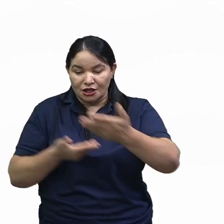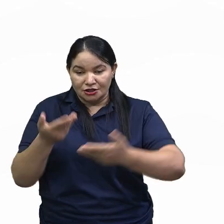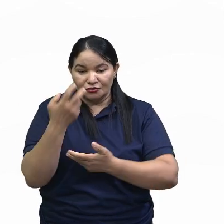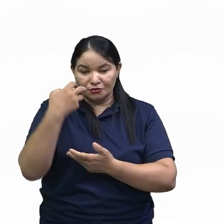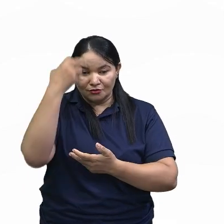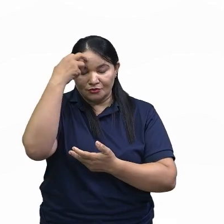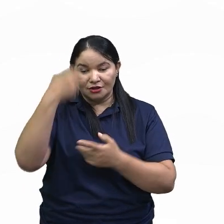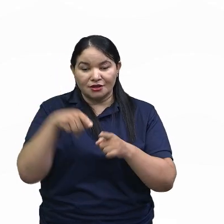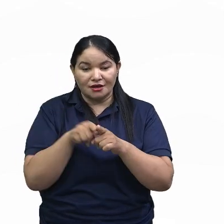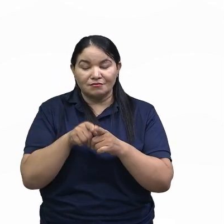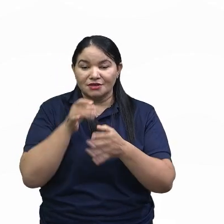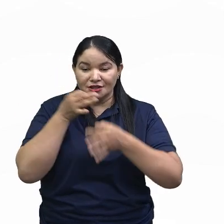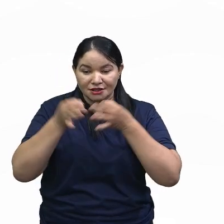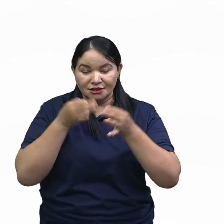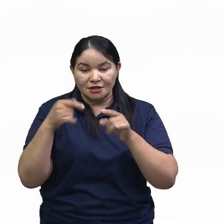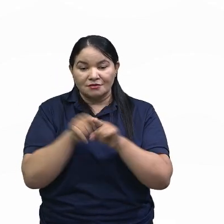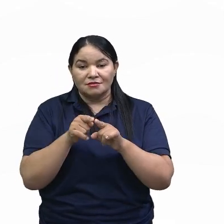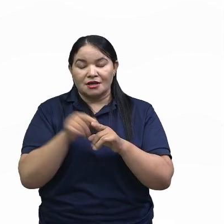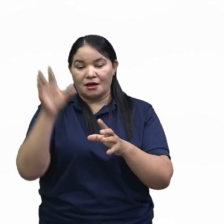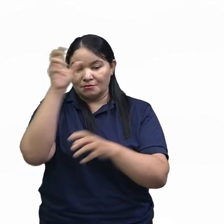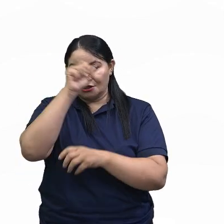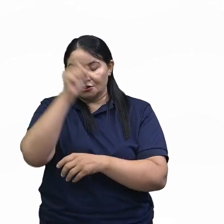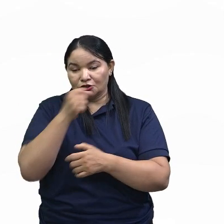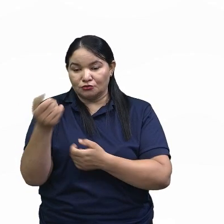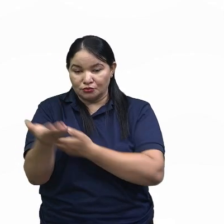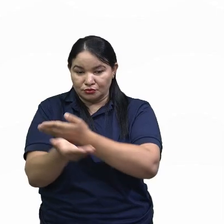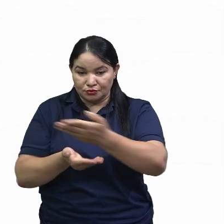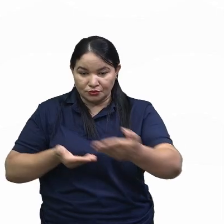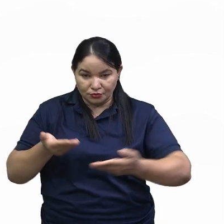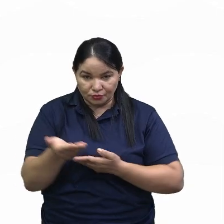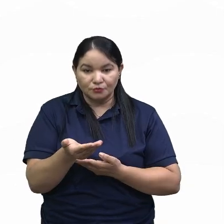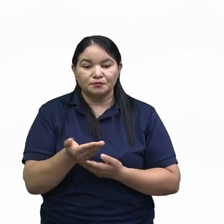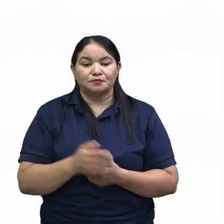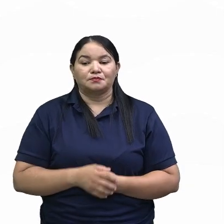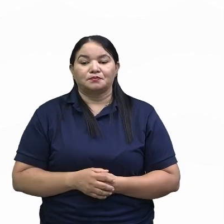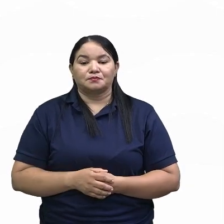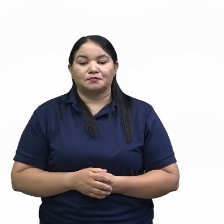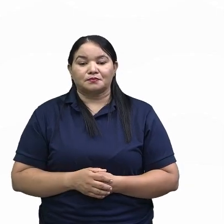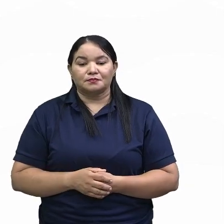a aprendizagem mútua entre elas.